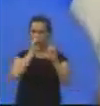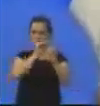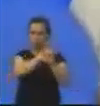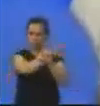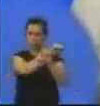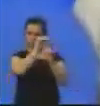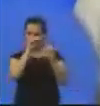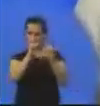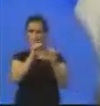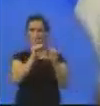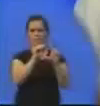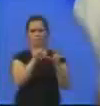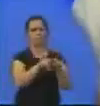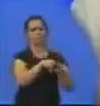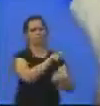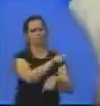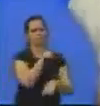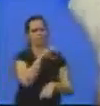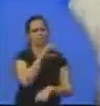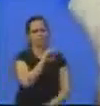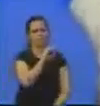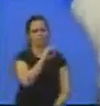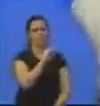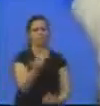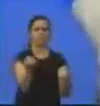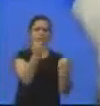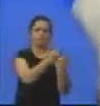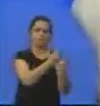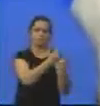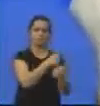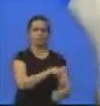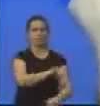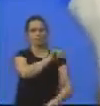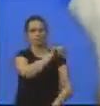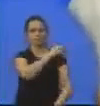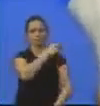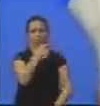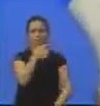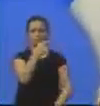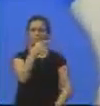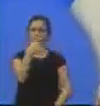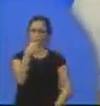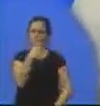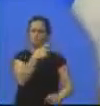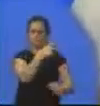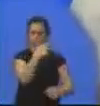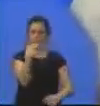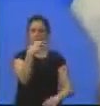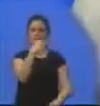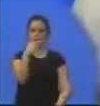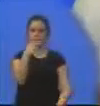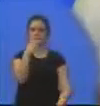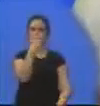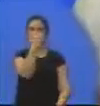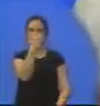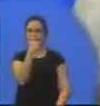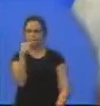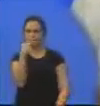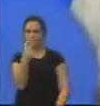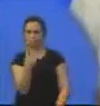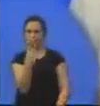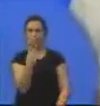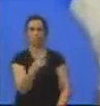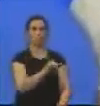cortes. Quando x é zero, vou lá, substituo y igual a menos meio. Perfeito. Quando y é